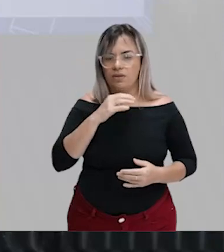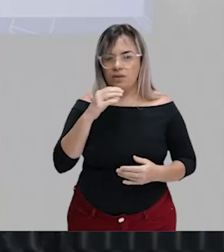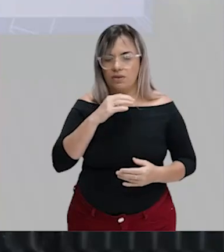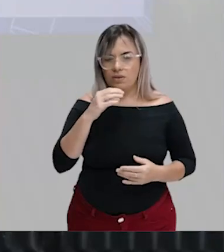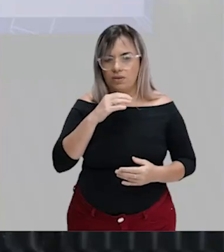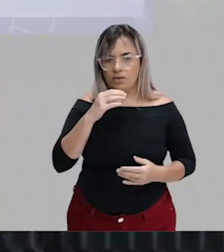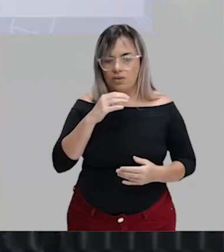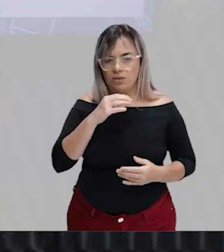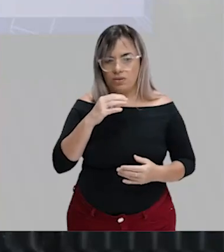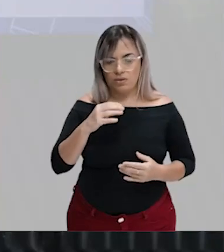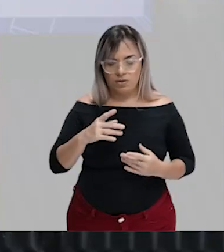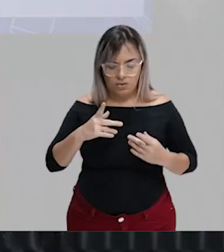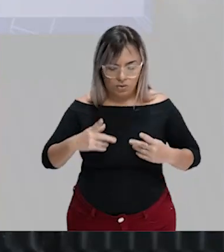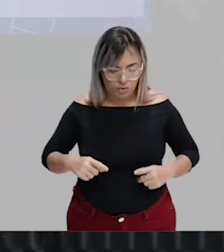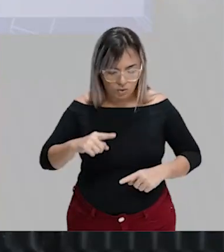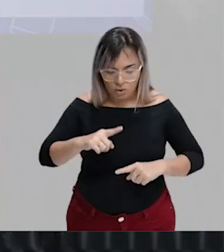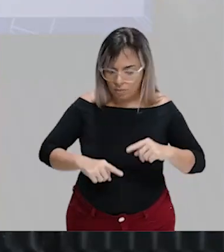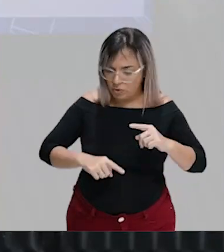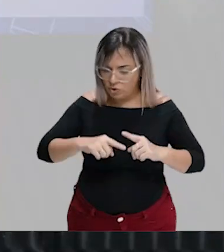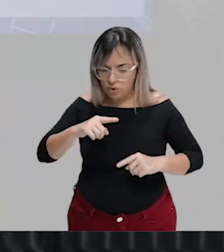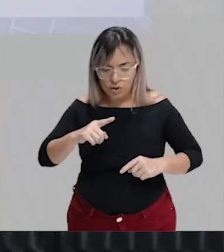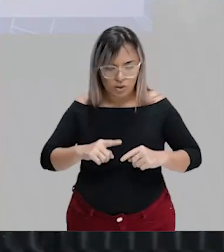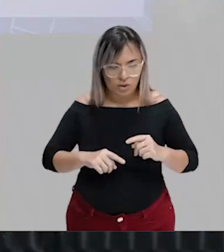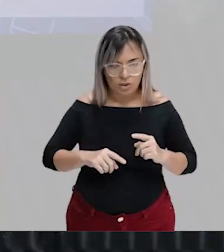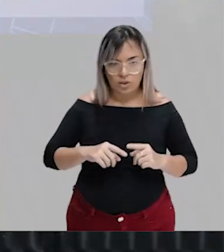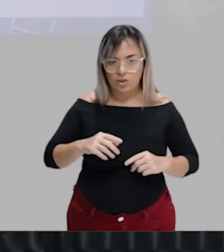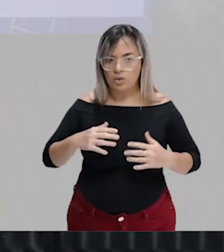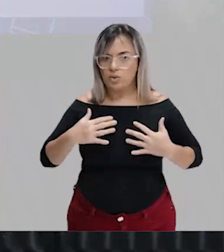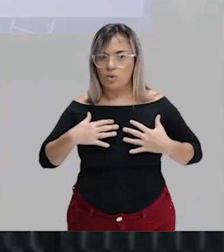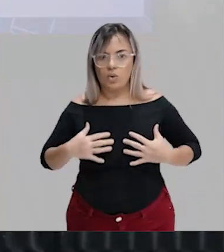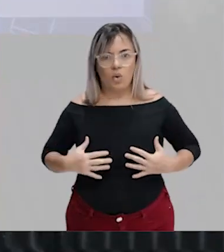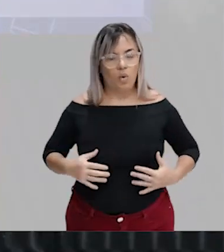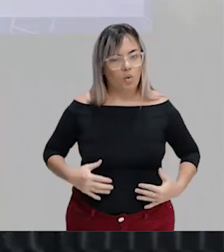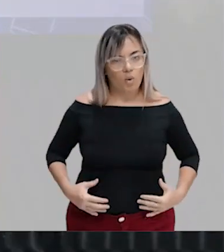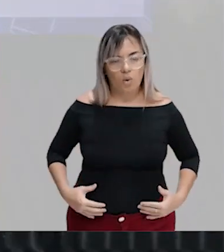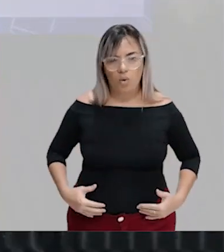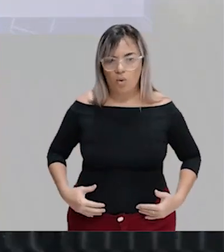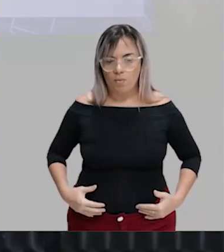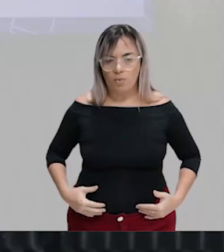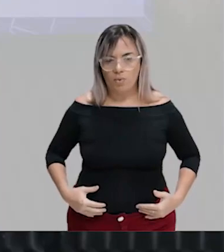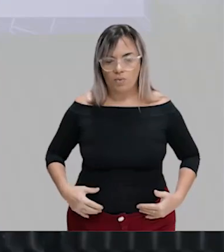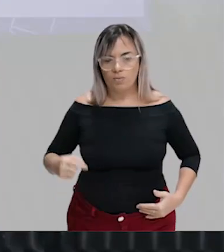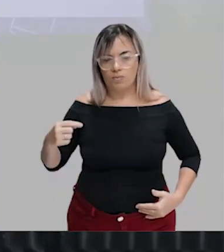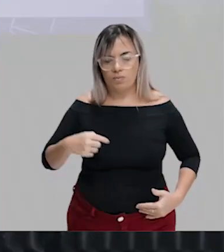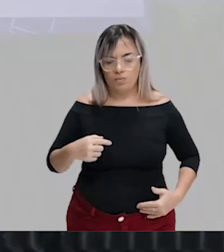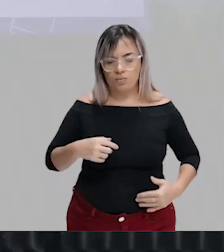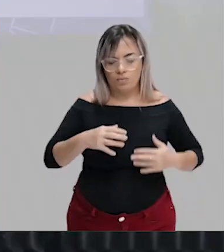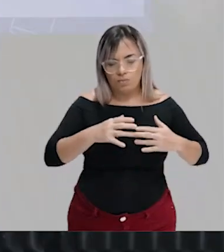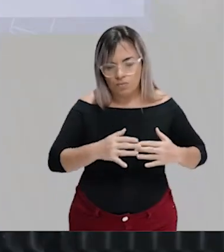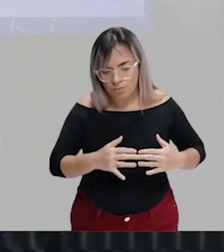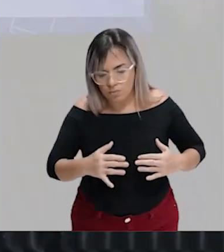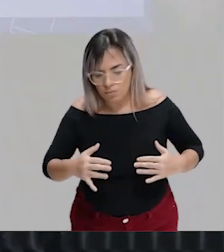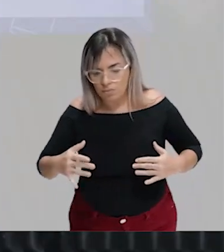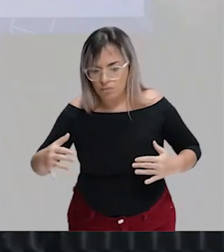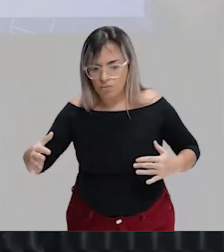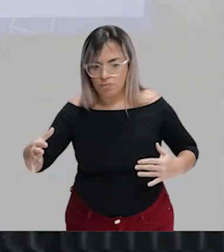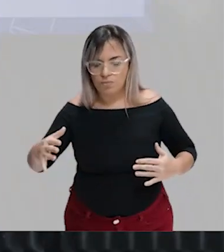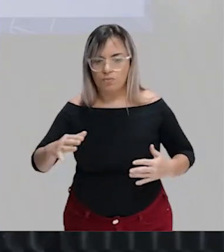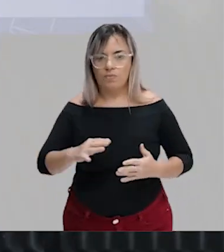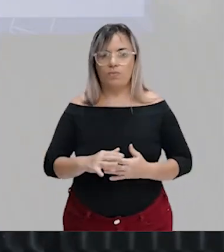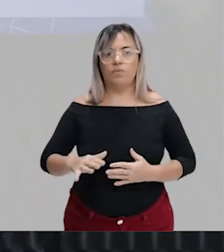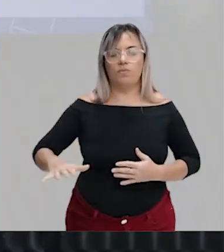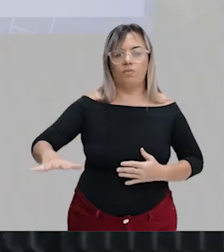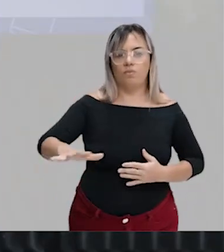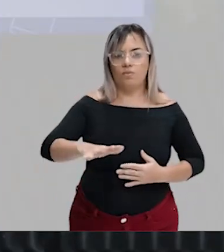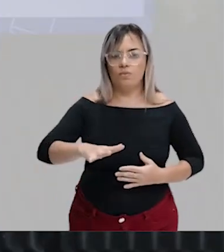não é, do corpo ou do sistema de maior temperatura para o de menor temperatura. Então, se a temperatura do ambiente é menor do que a